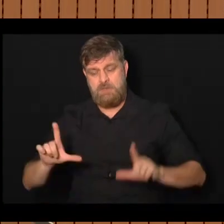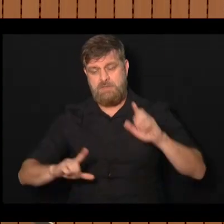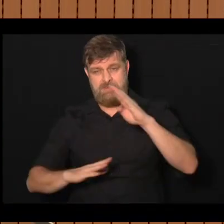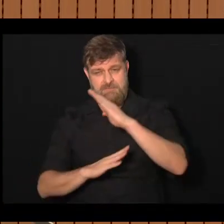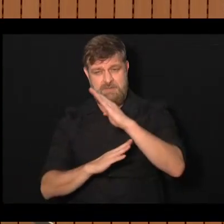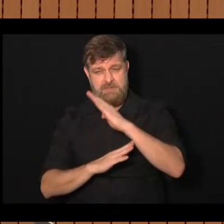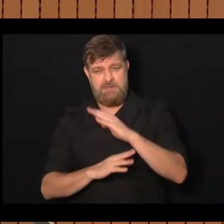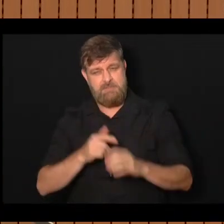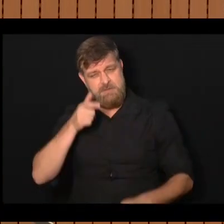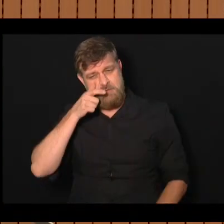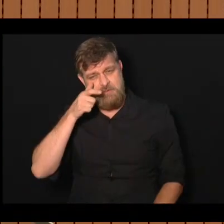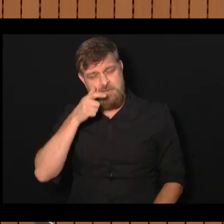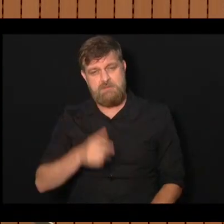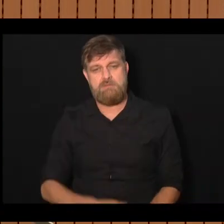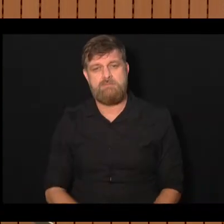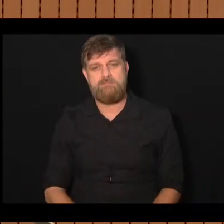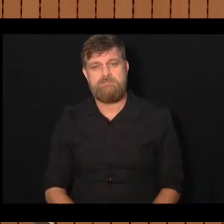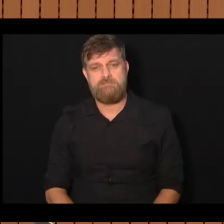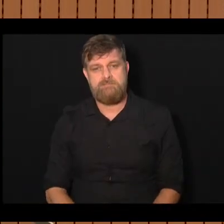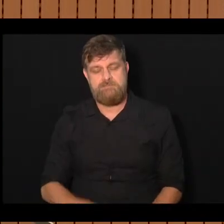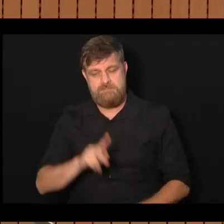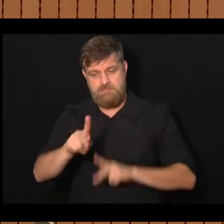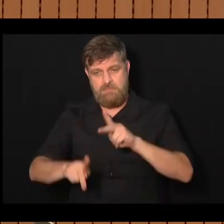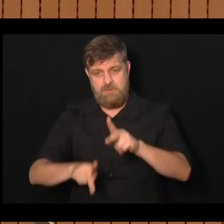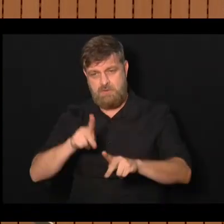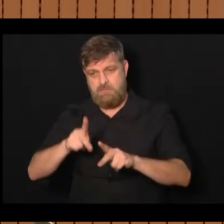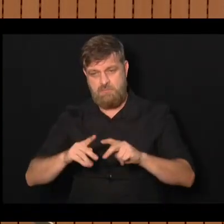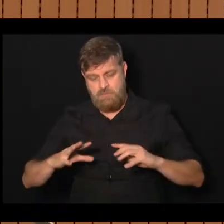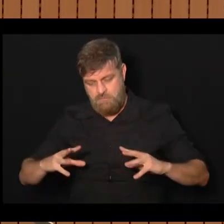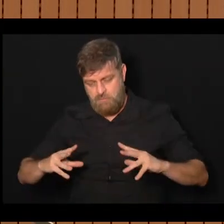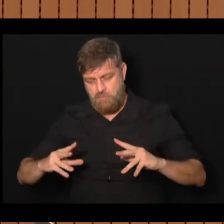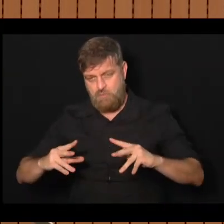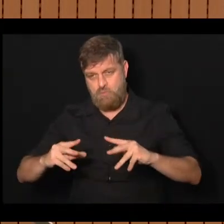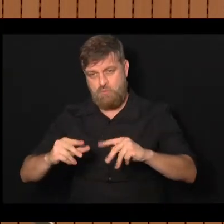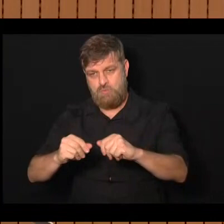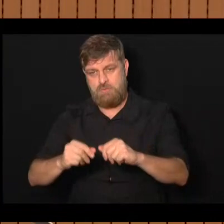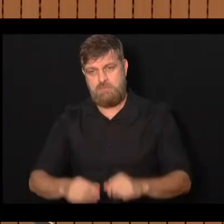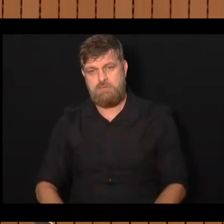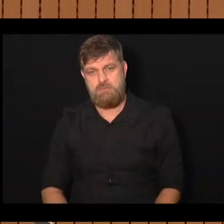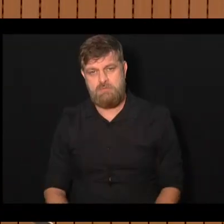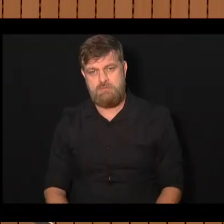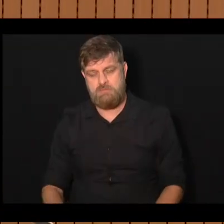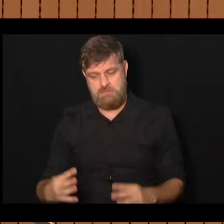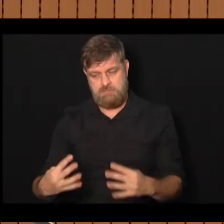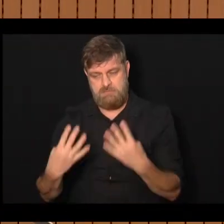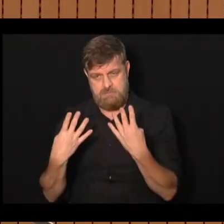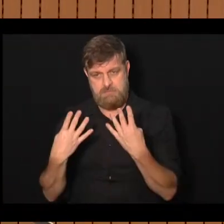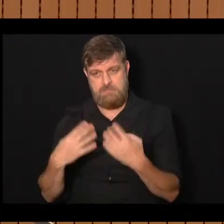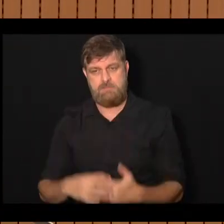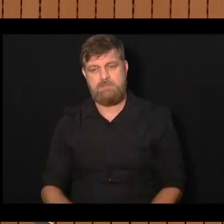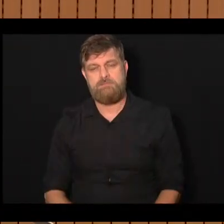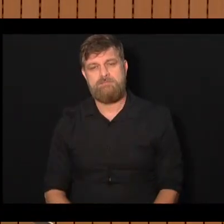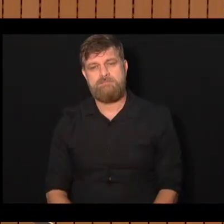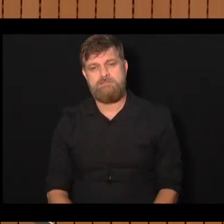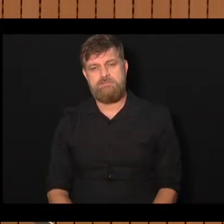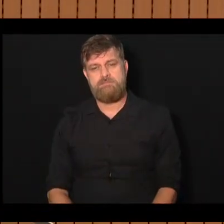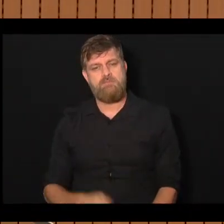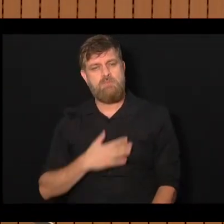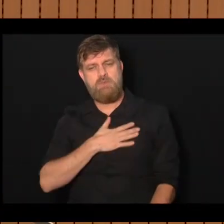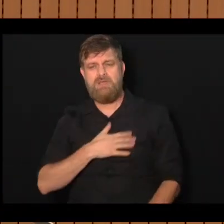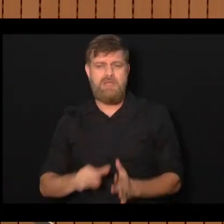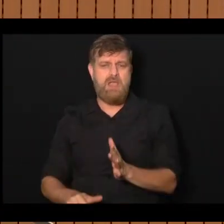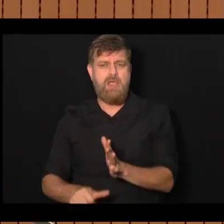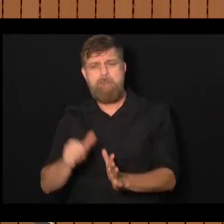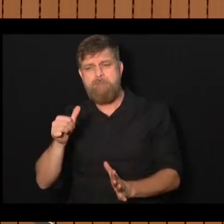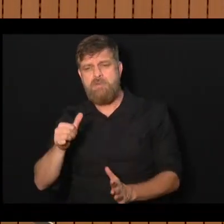TV Câmara e público, todos os públicos que de alguma forma nos acompanham. Eu gostaria de, em primeiro